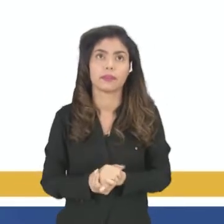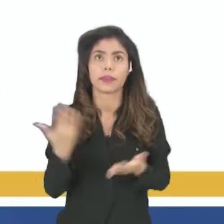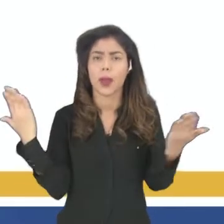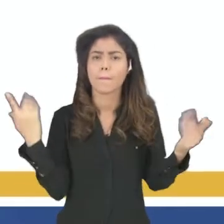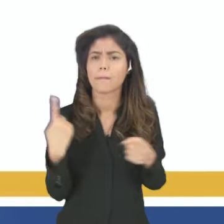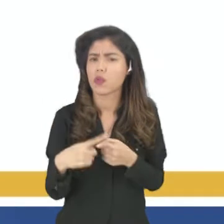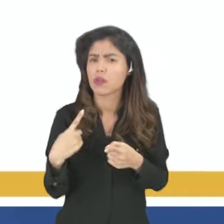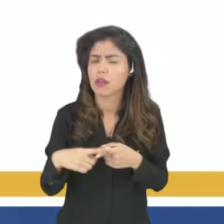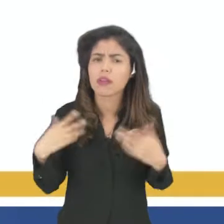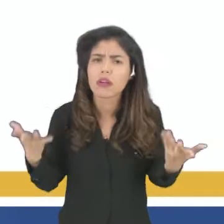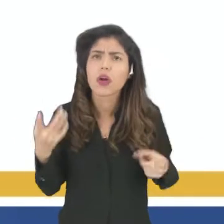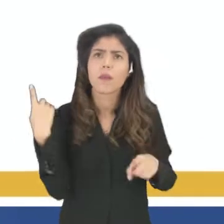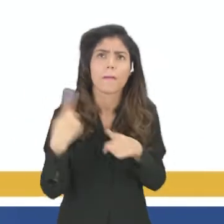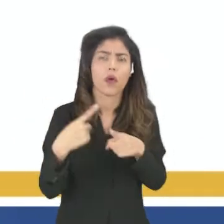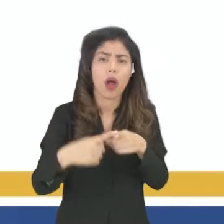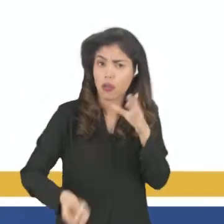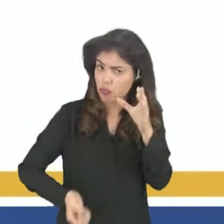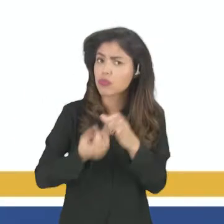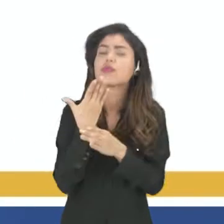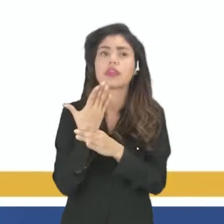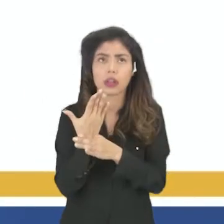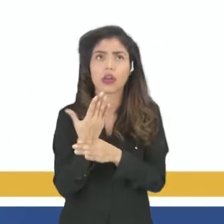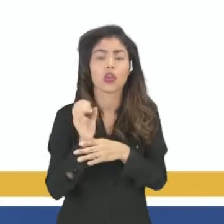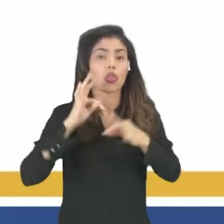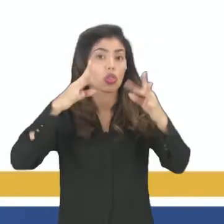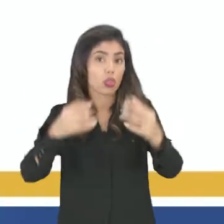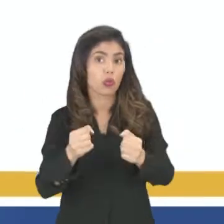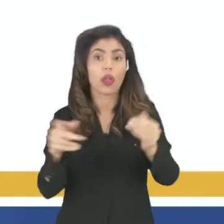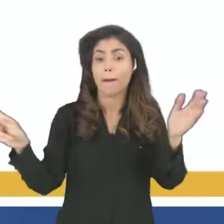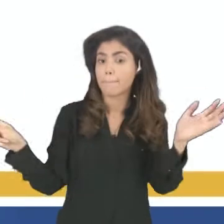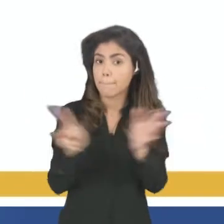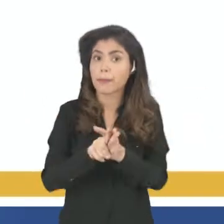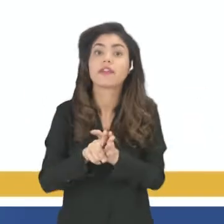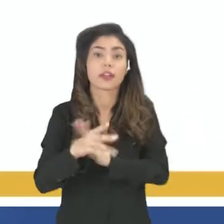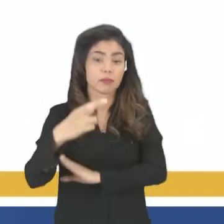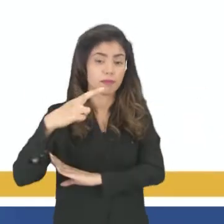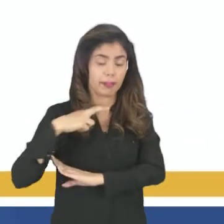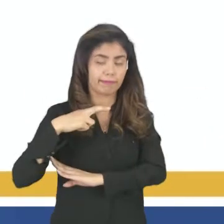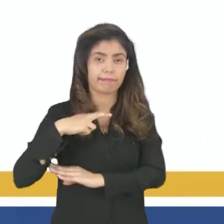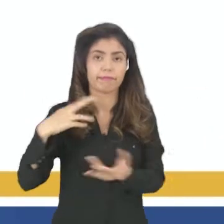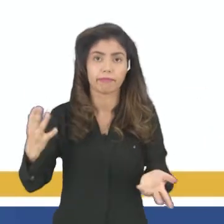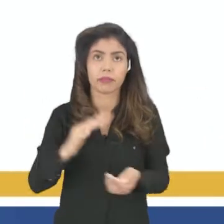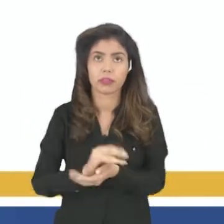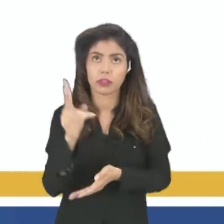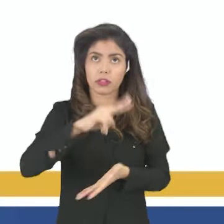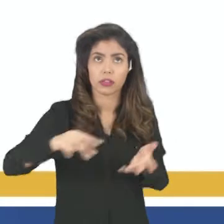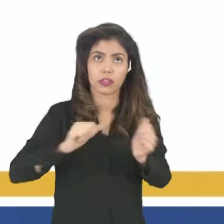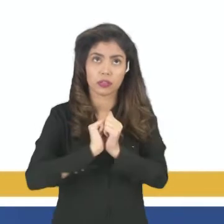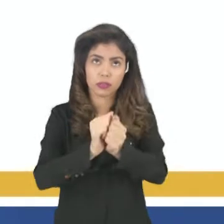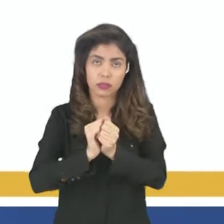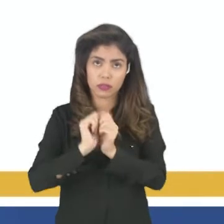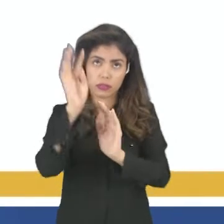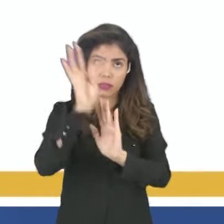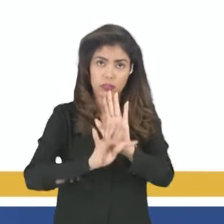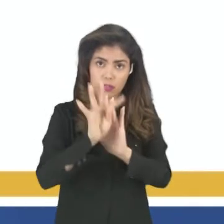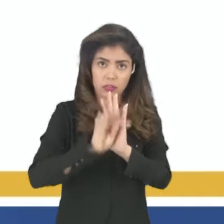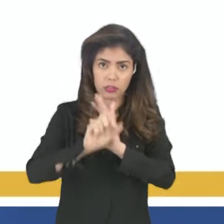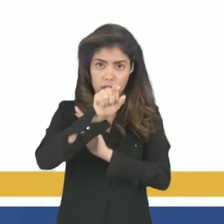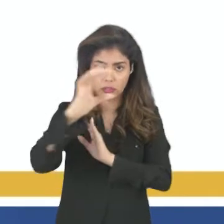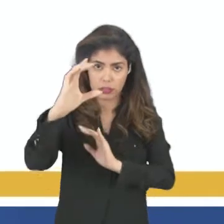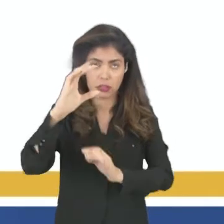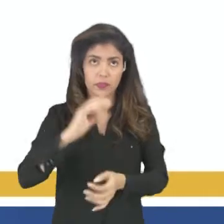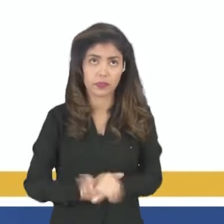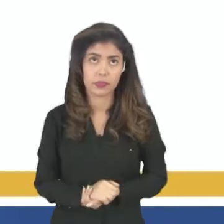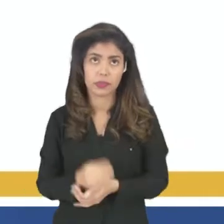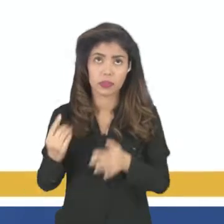essa resposta. Porque a origem de todos os males é a propriedade privada. Olha só, vamos ler juntos aqui, ó. Esse é um texto clássico de